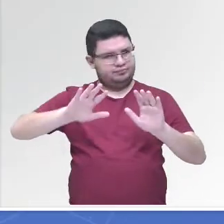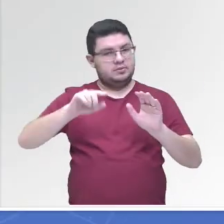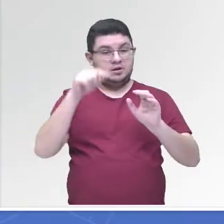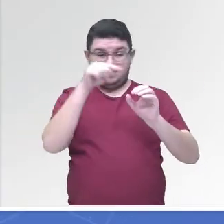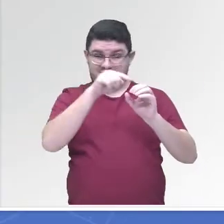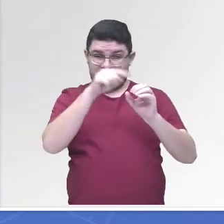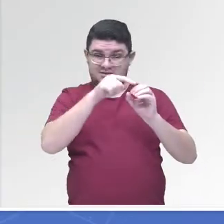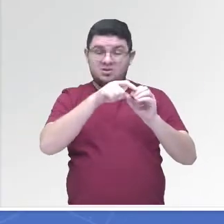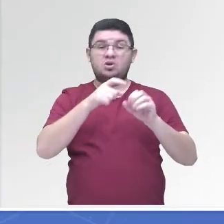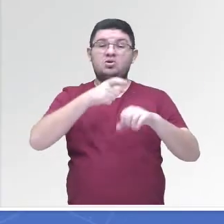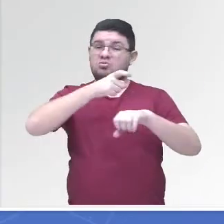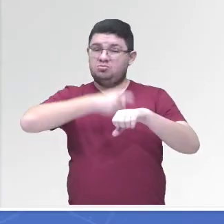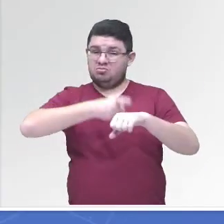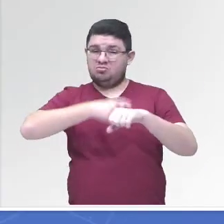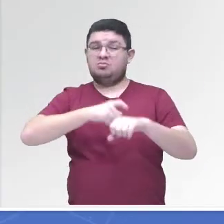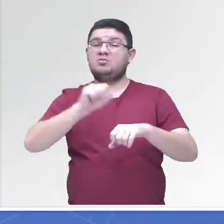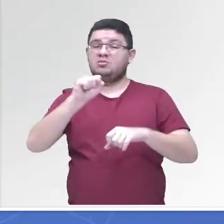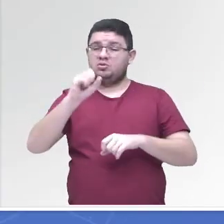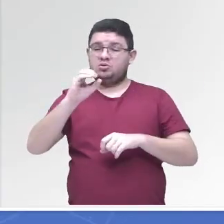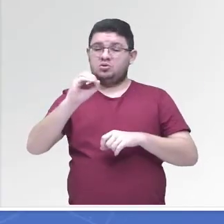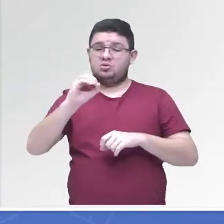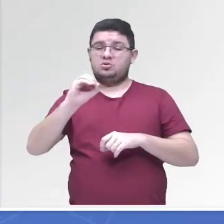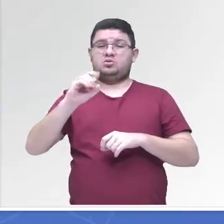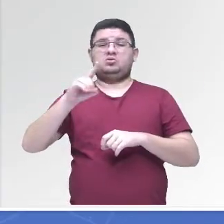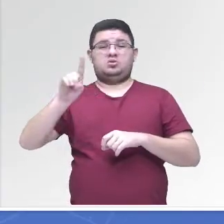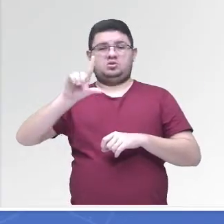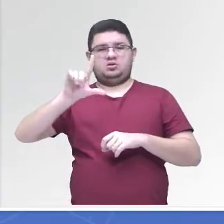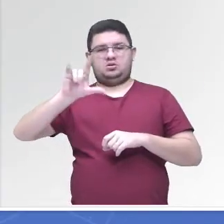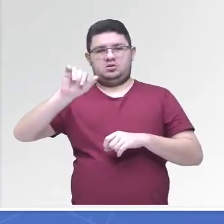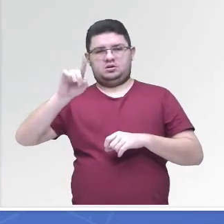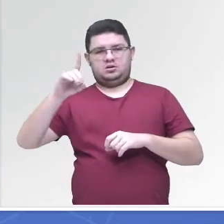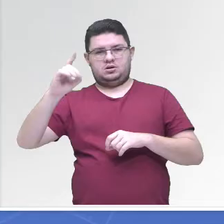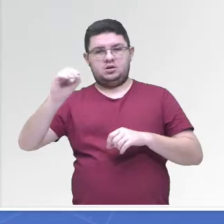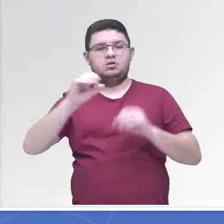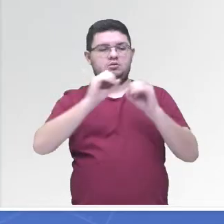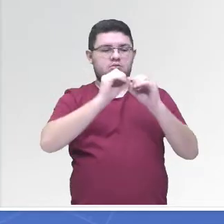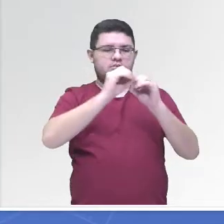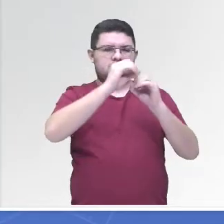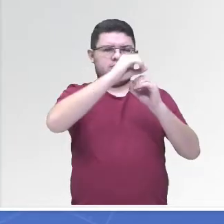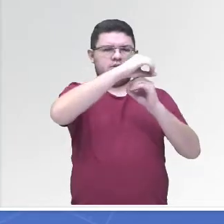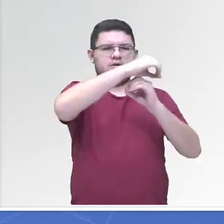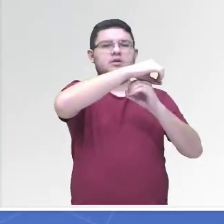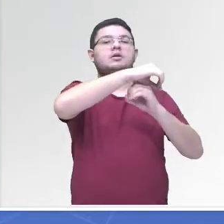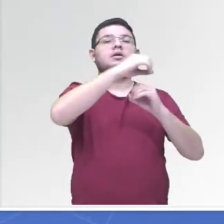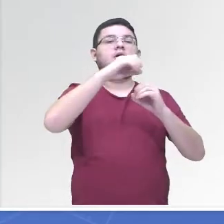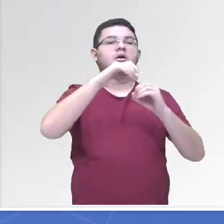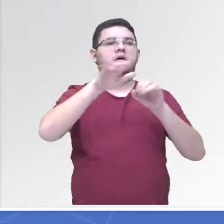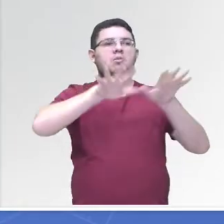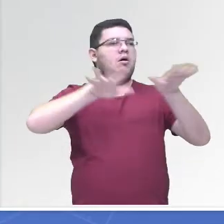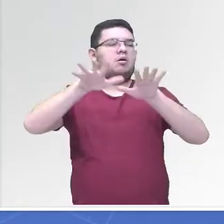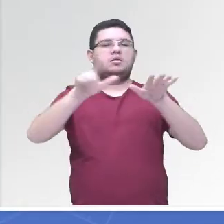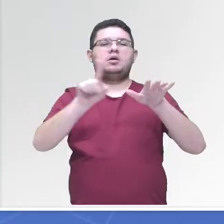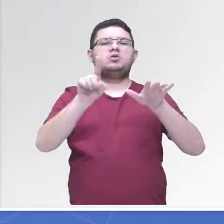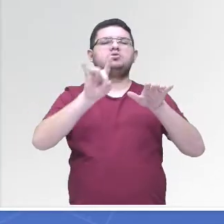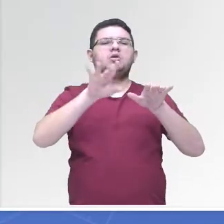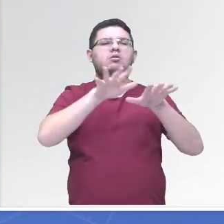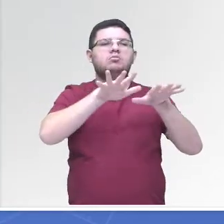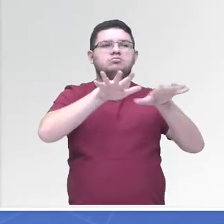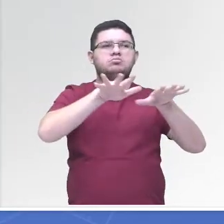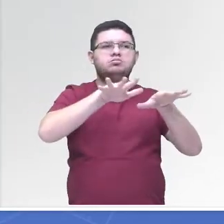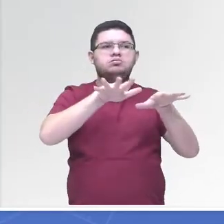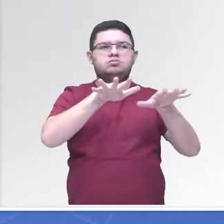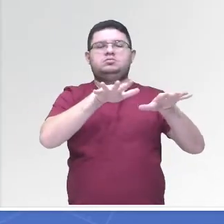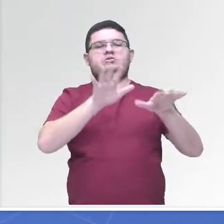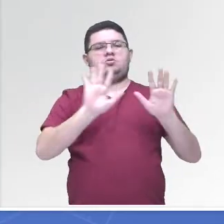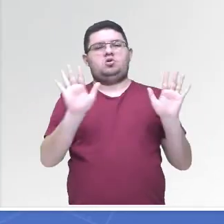muita liberdade de movimentação, elas apenas vibram, tá? Bom, as forças de